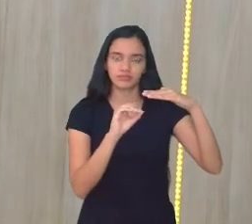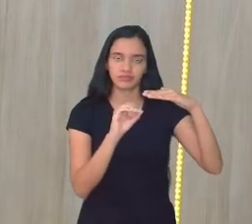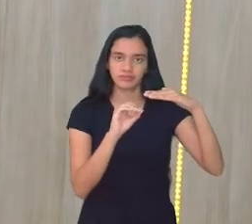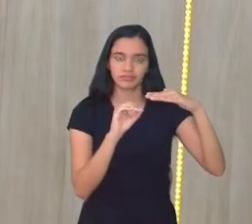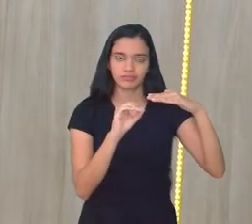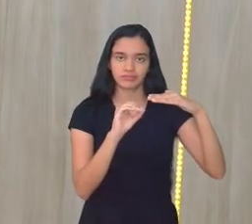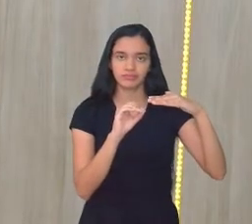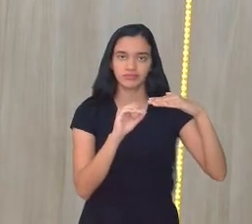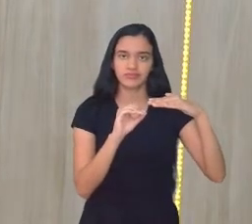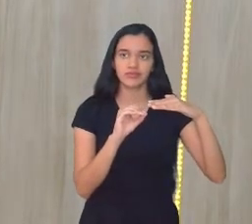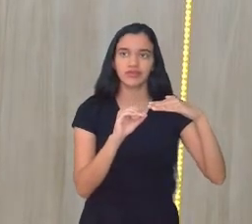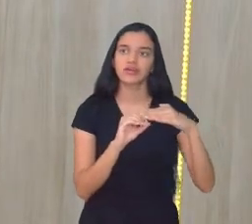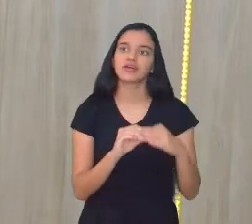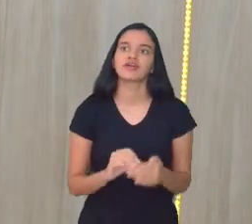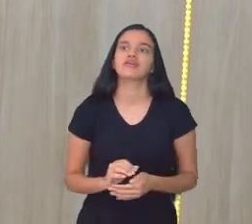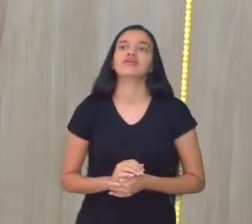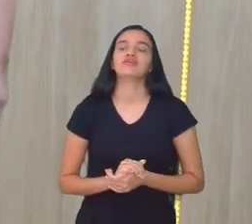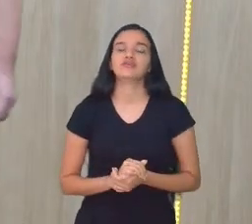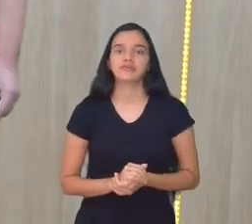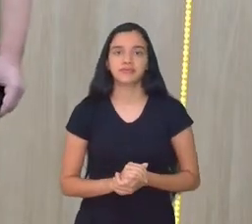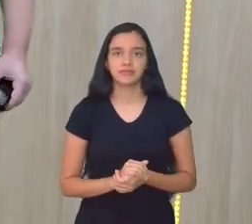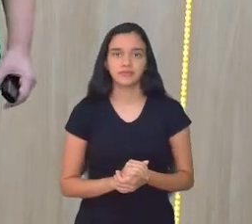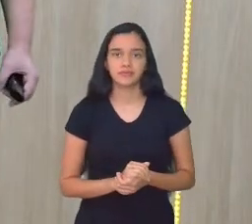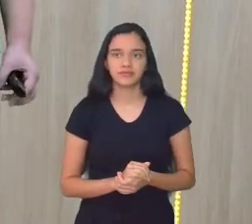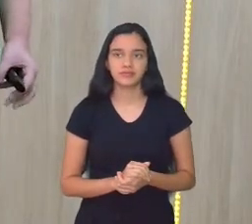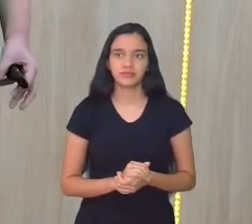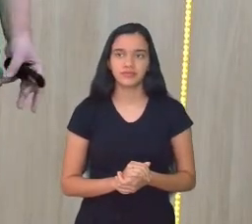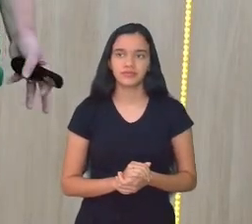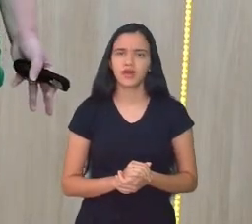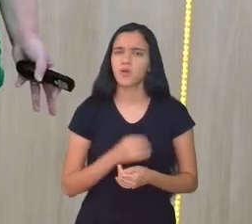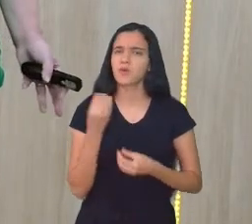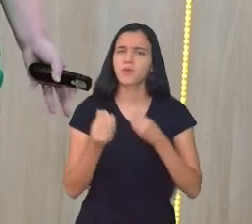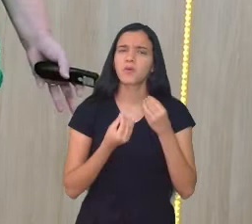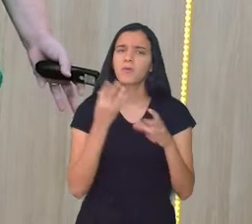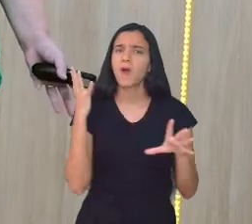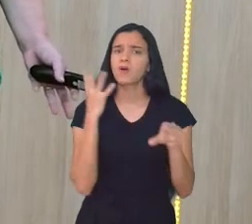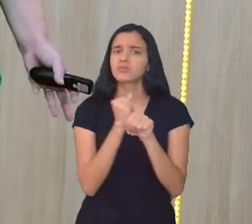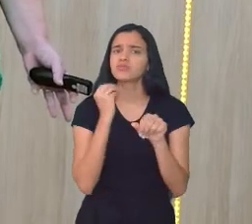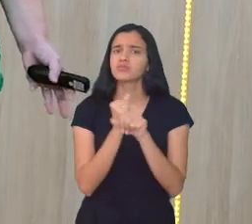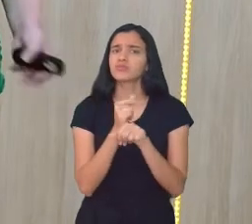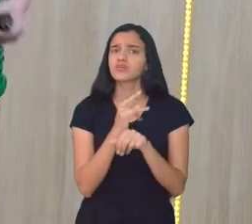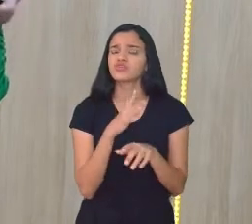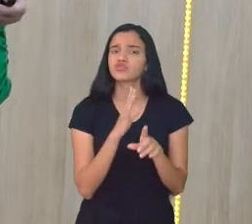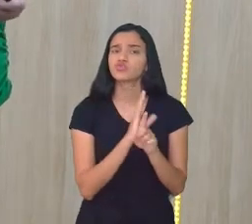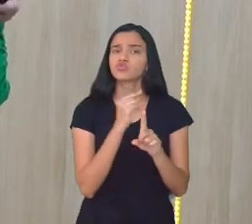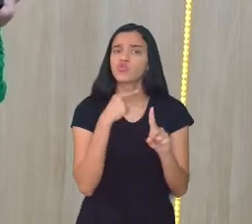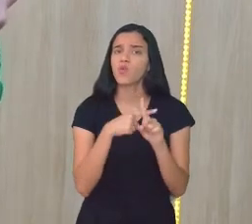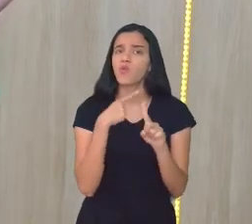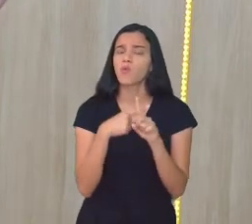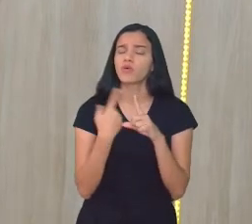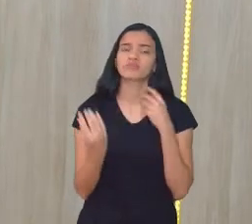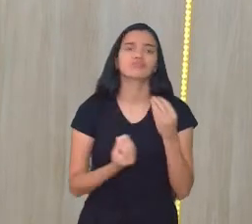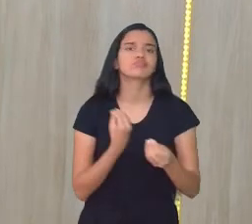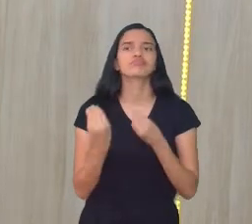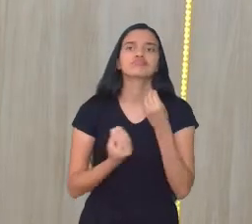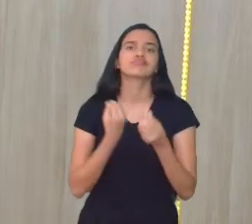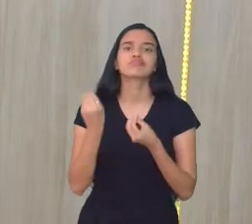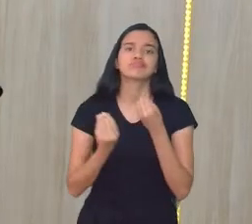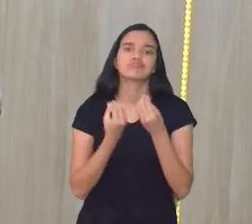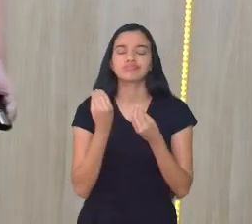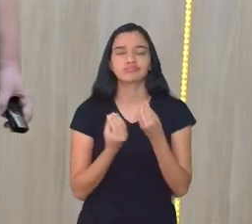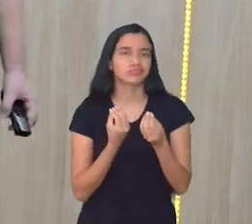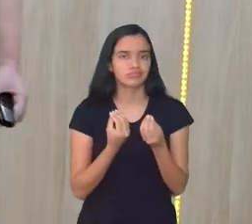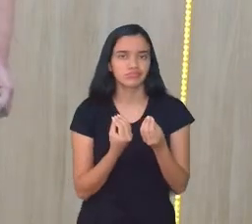por um acaso, é apenas a unidade. Como é que eu somo isso? Como é que eu vou somar esses